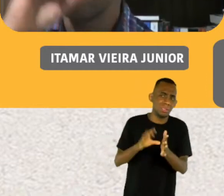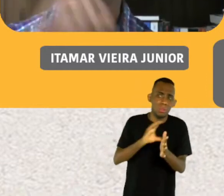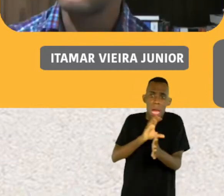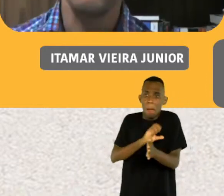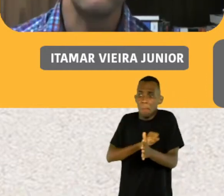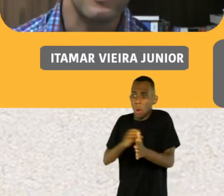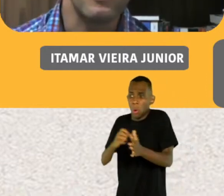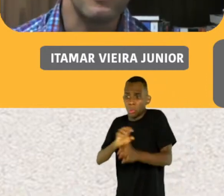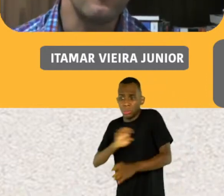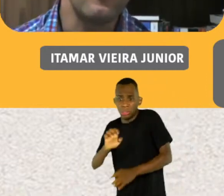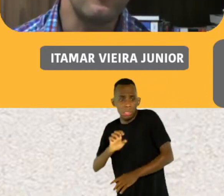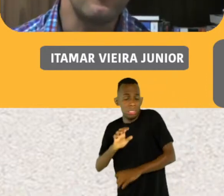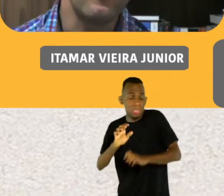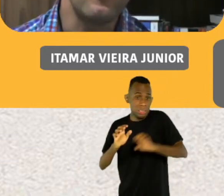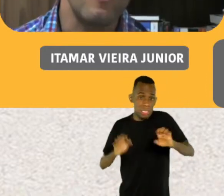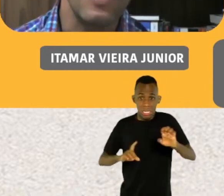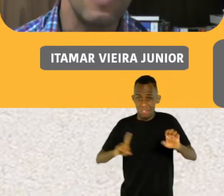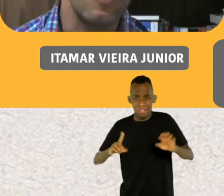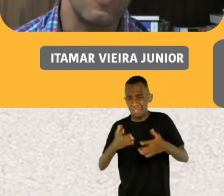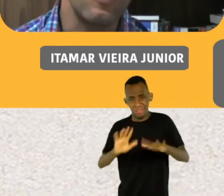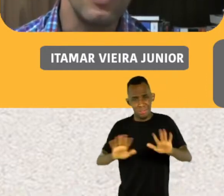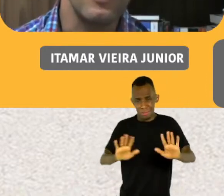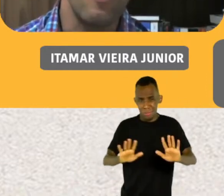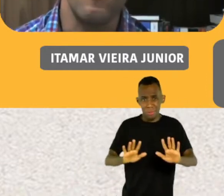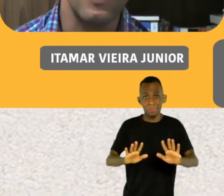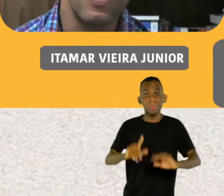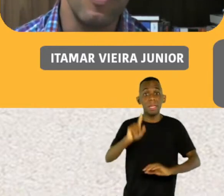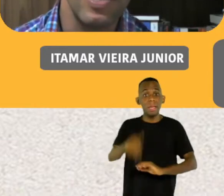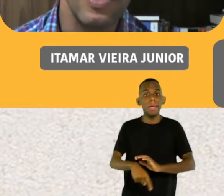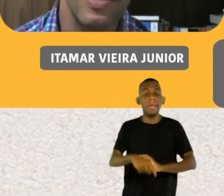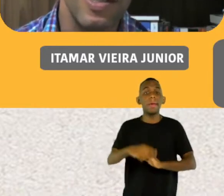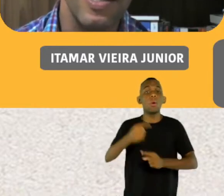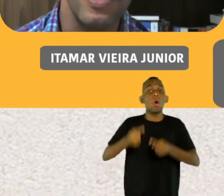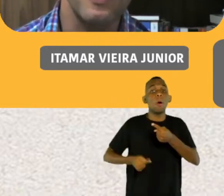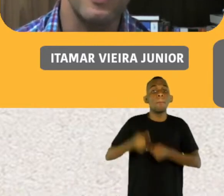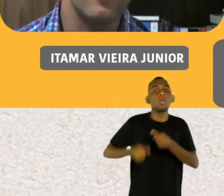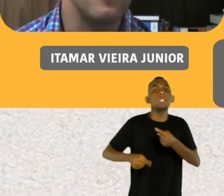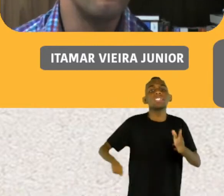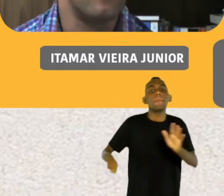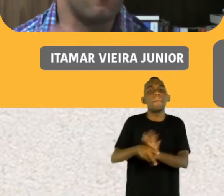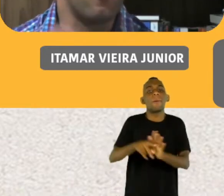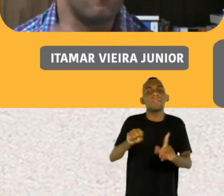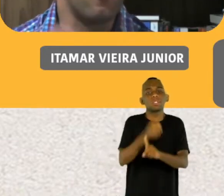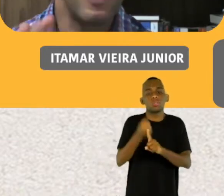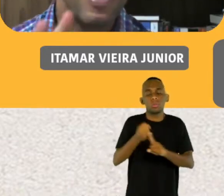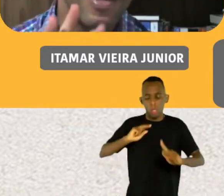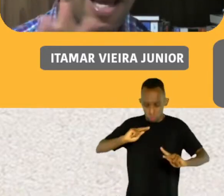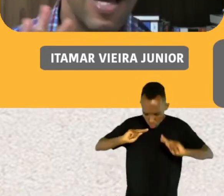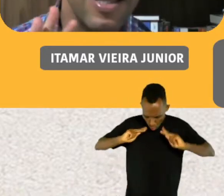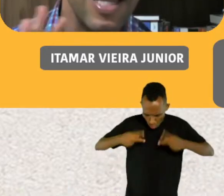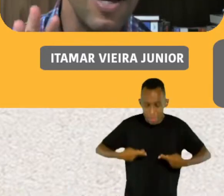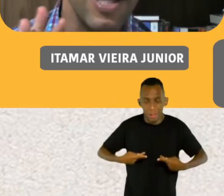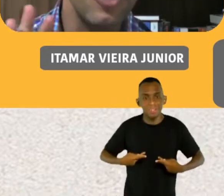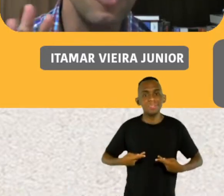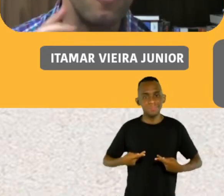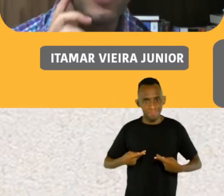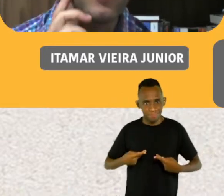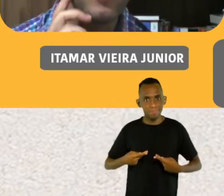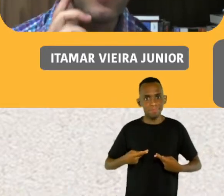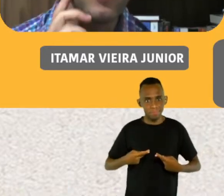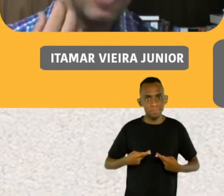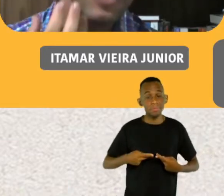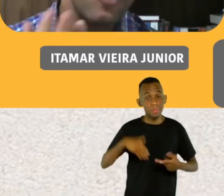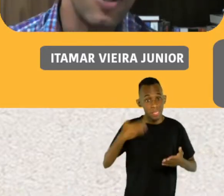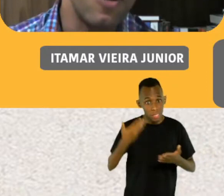partidárias. Estamos falando de um atributo que é humano e que existe. Bom, até este